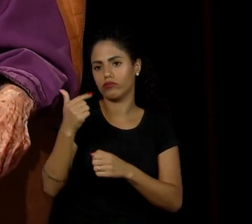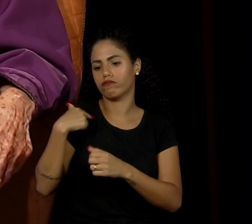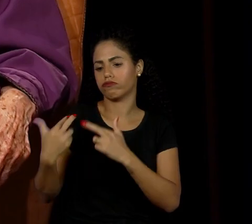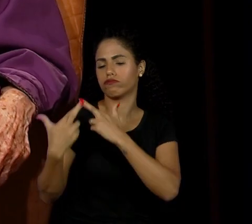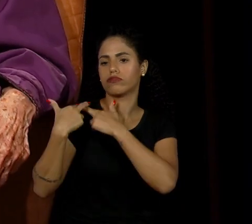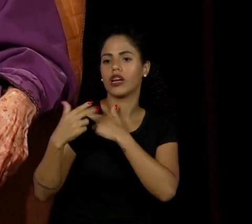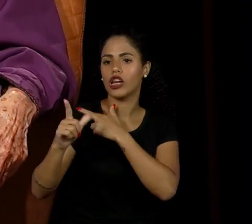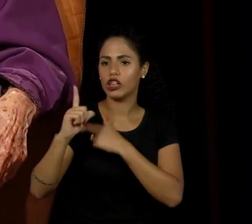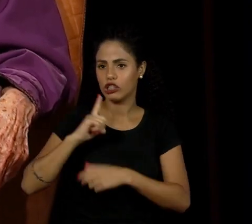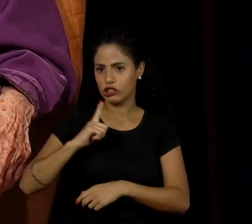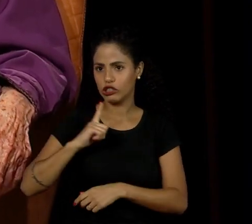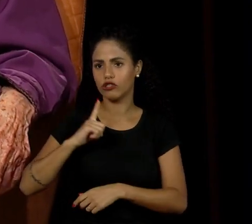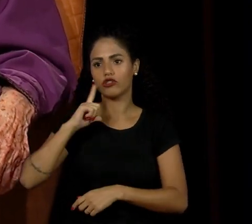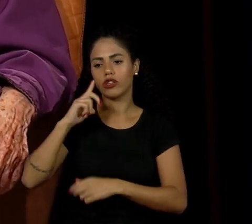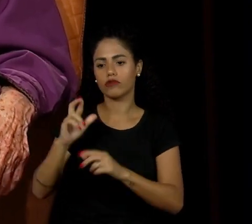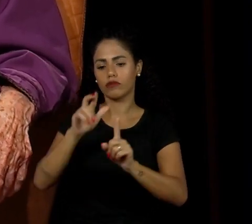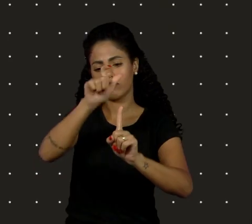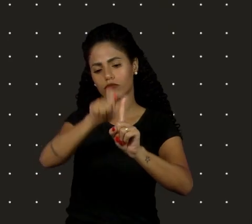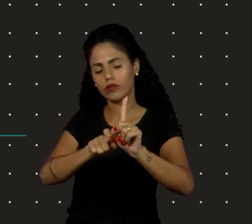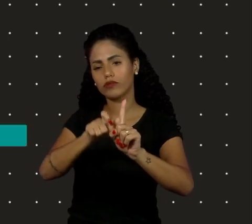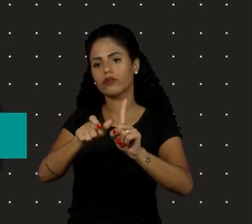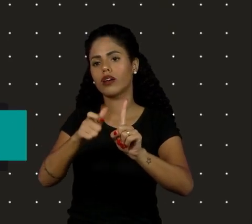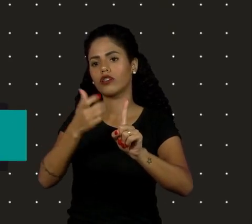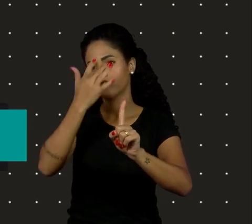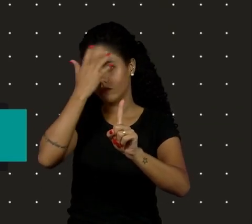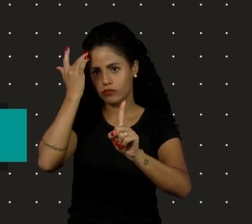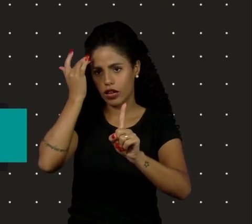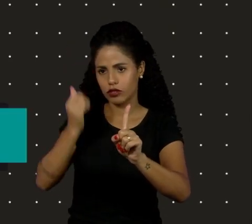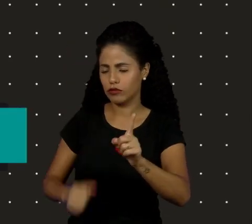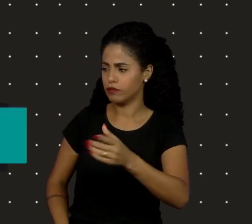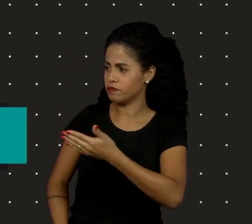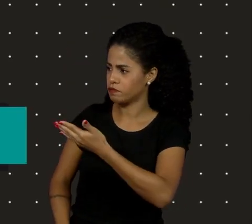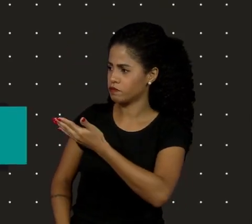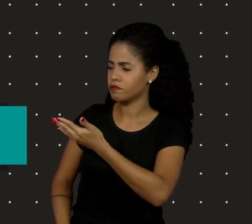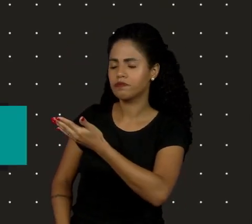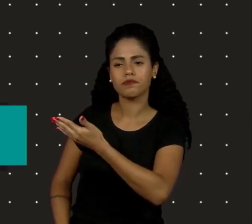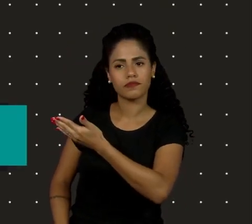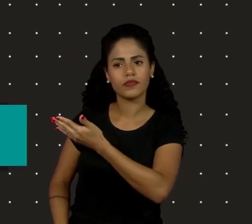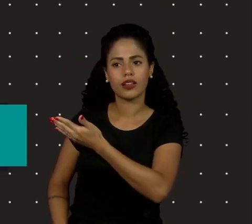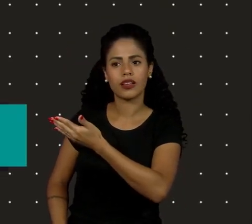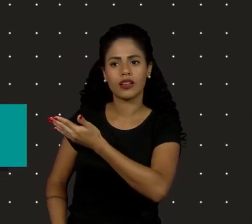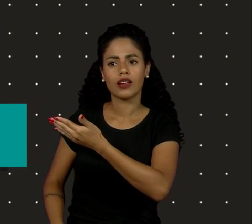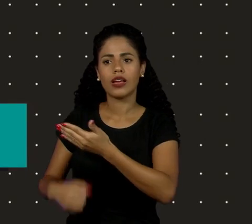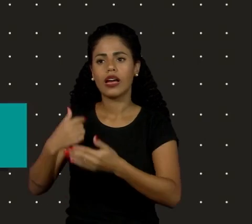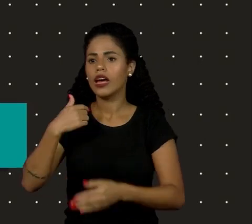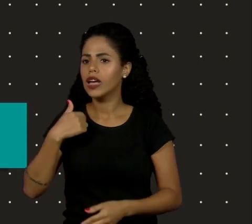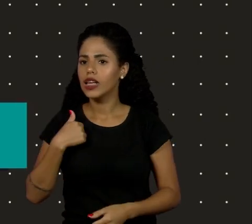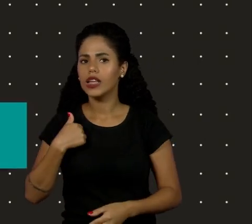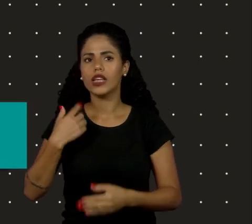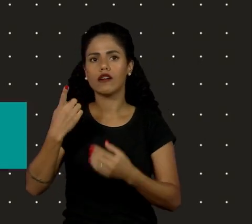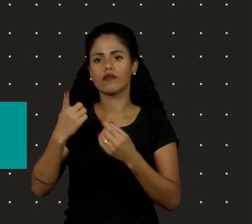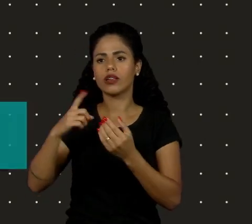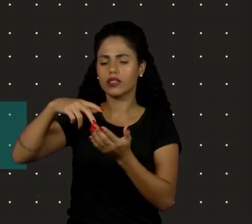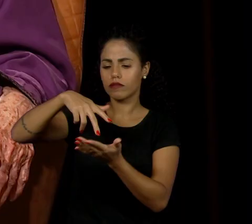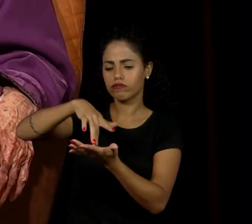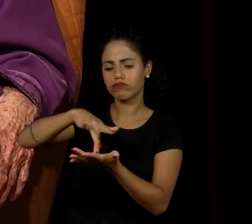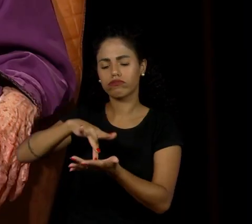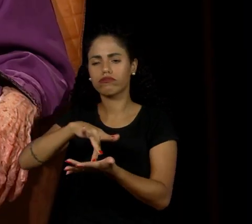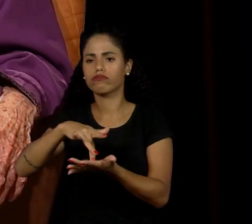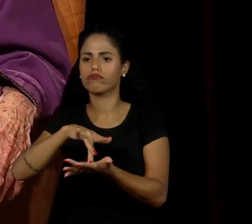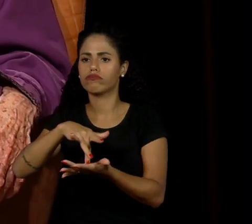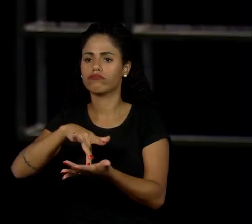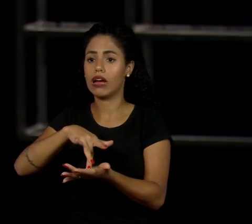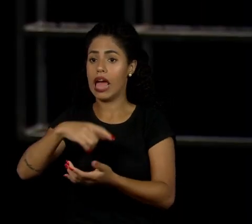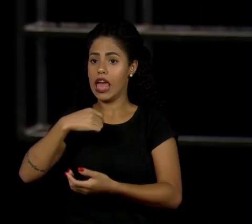o primeiro papel o bailarino inglês, Michael Soames. Mas eu fazia o segundo papel e eu amava fazer